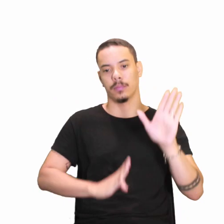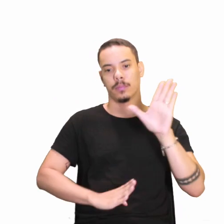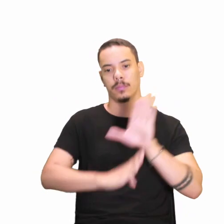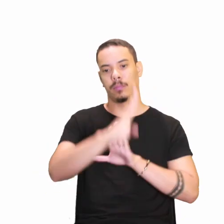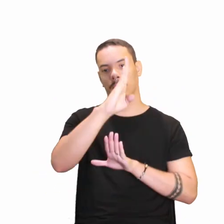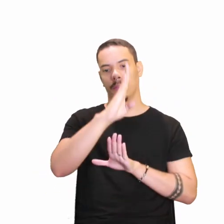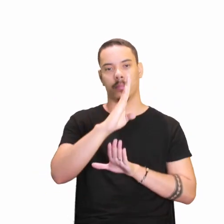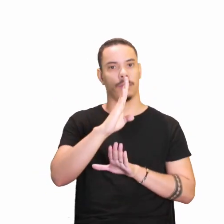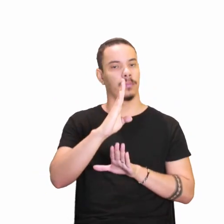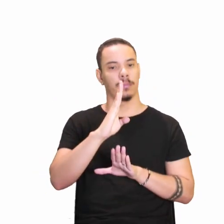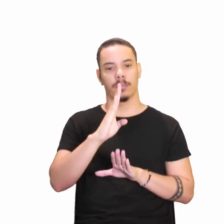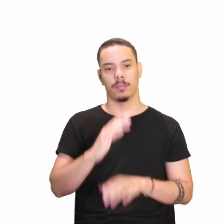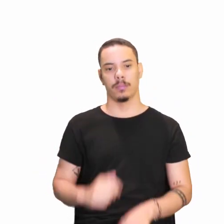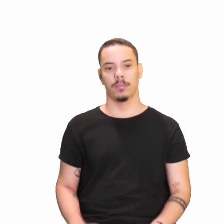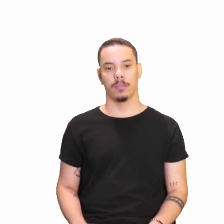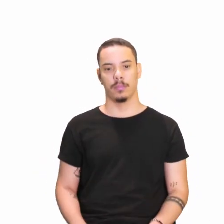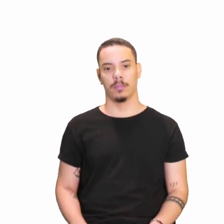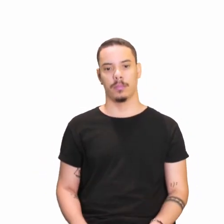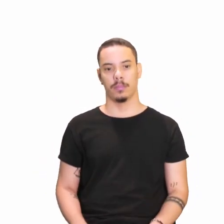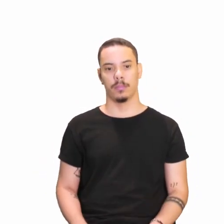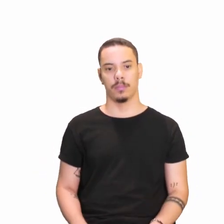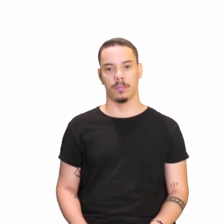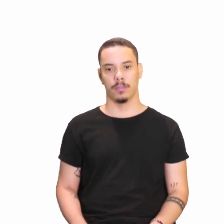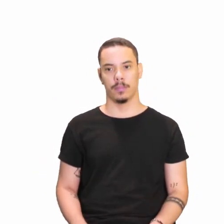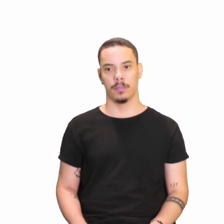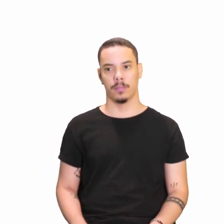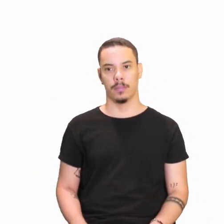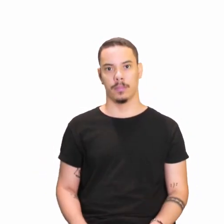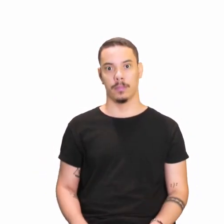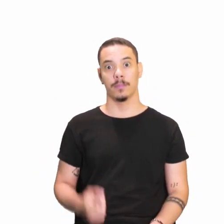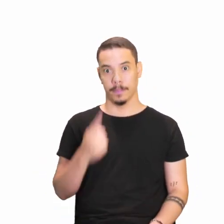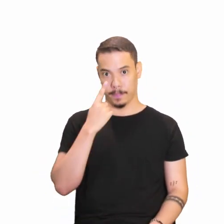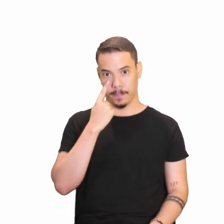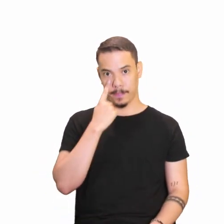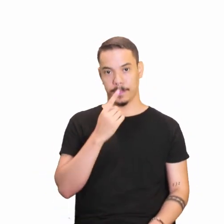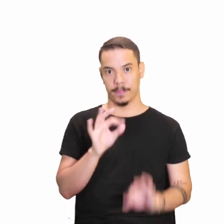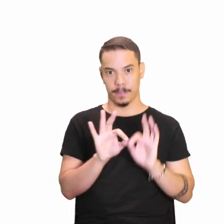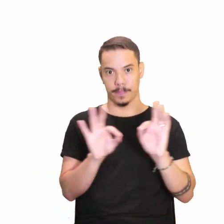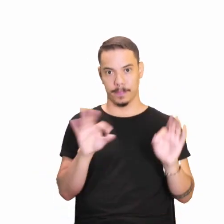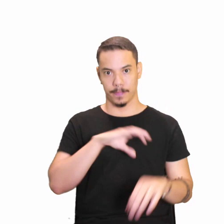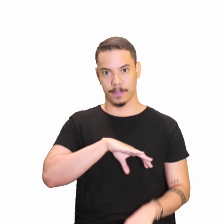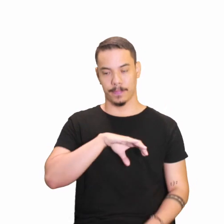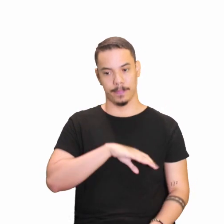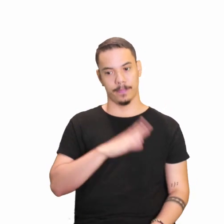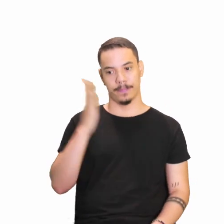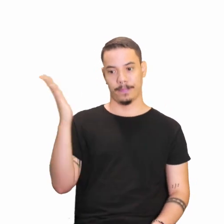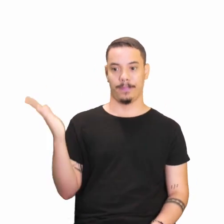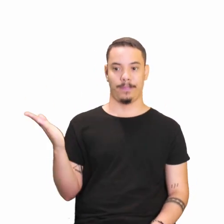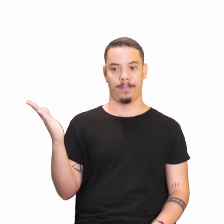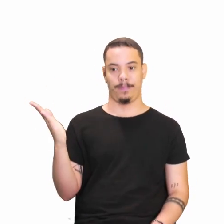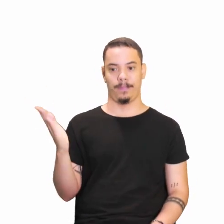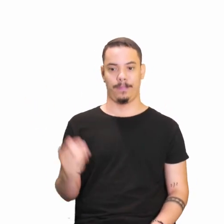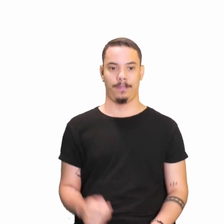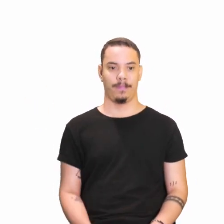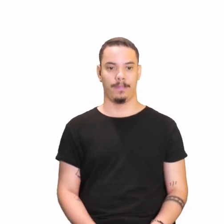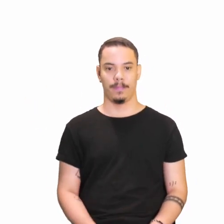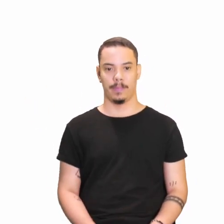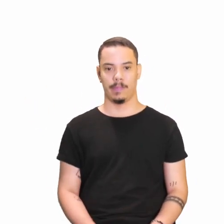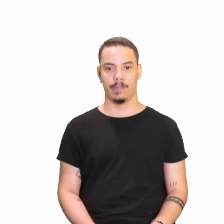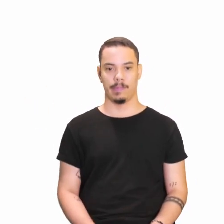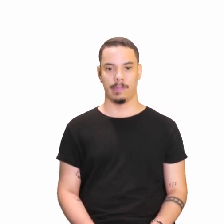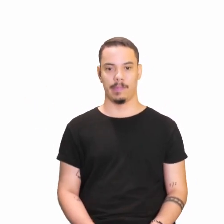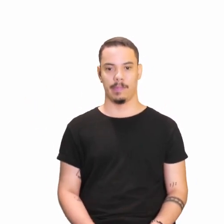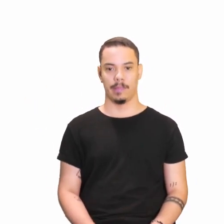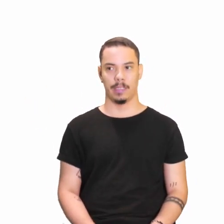estão altíssimos. Ó, os índices. Olha só, estão é